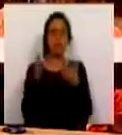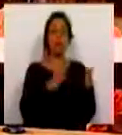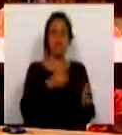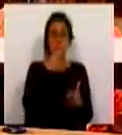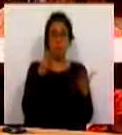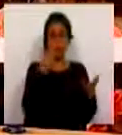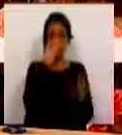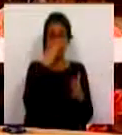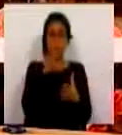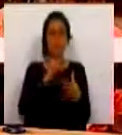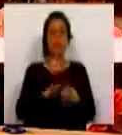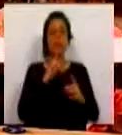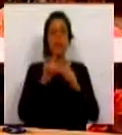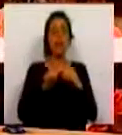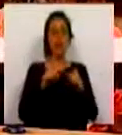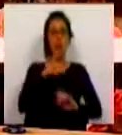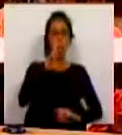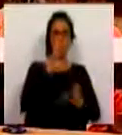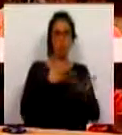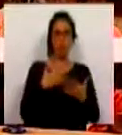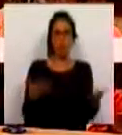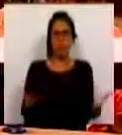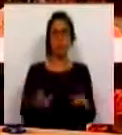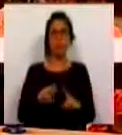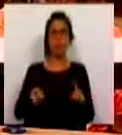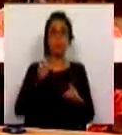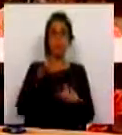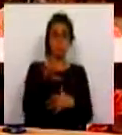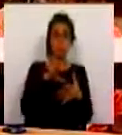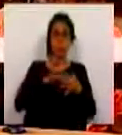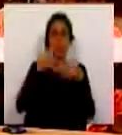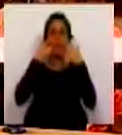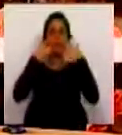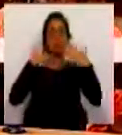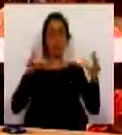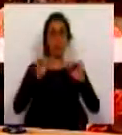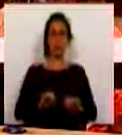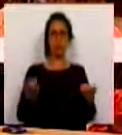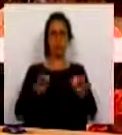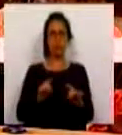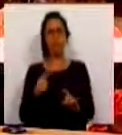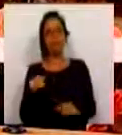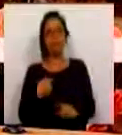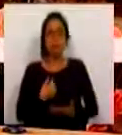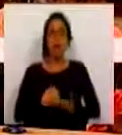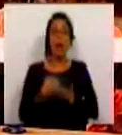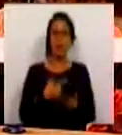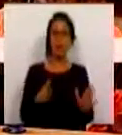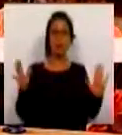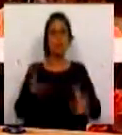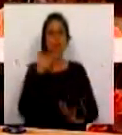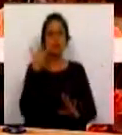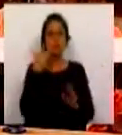sublinha a dimensão do diálogo com a Rússia. Não sendo esta dimensão negligenciável e merecendo o nosso apoio, a